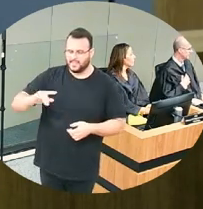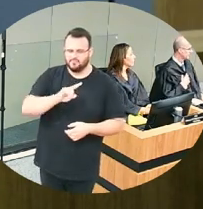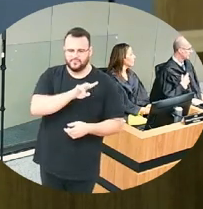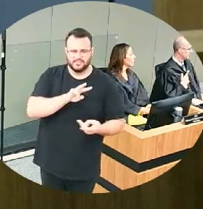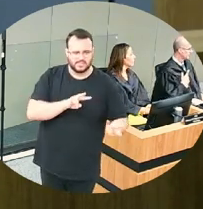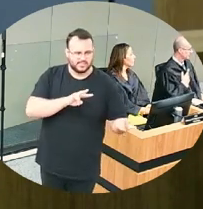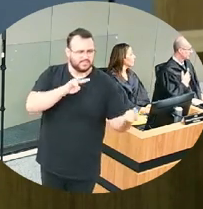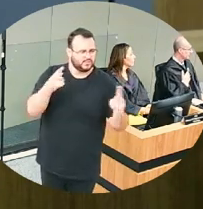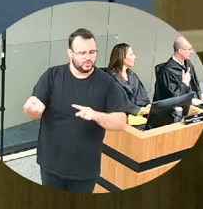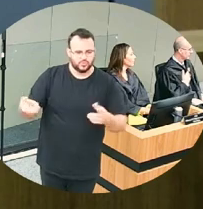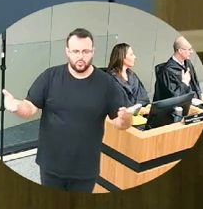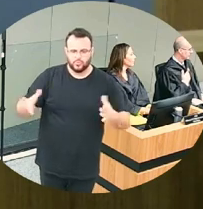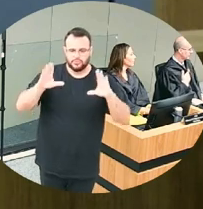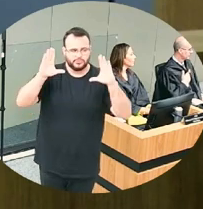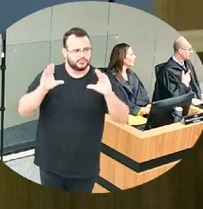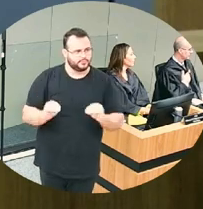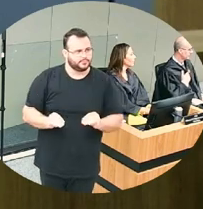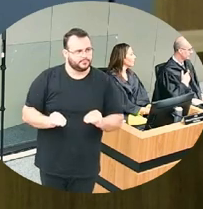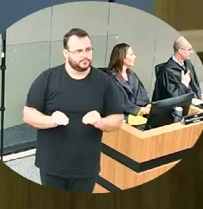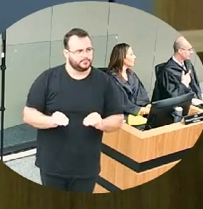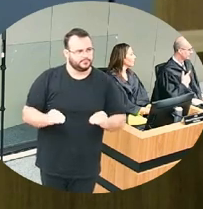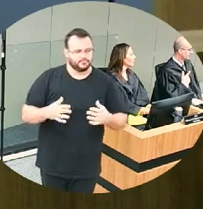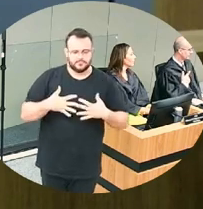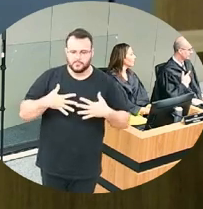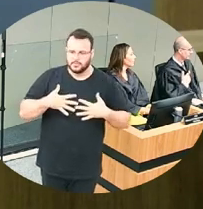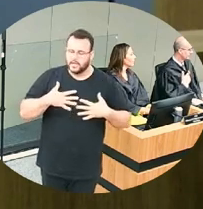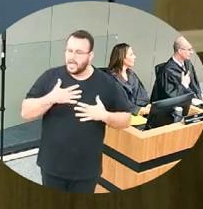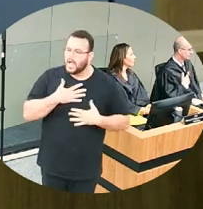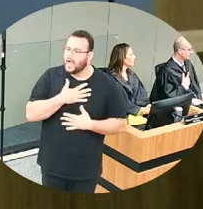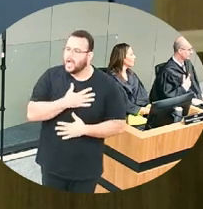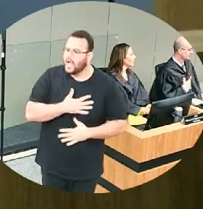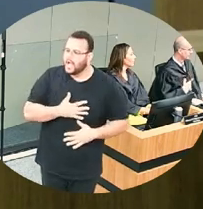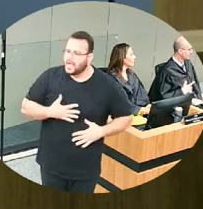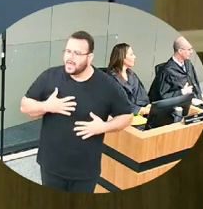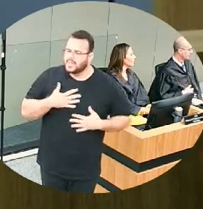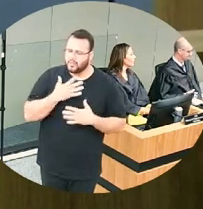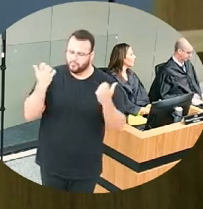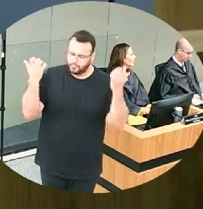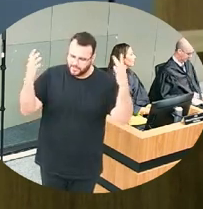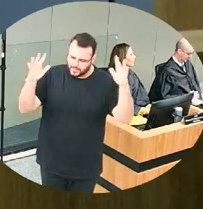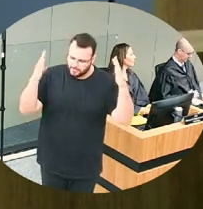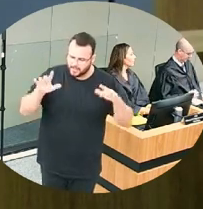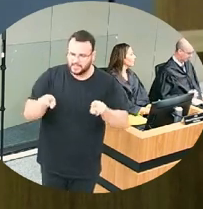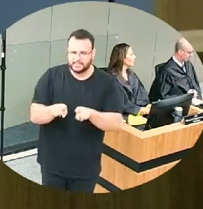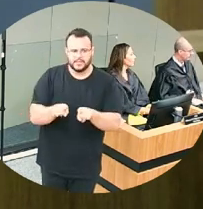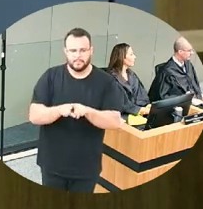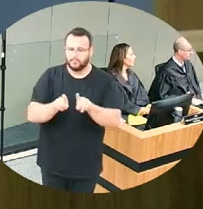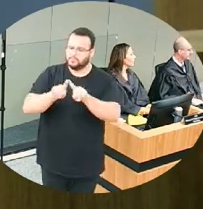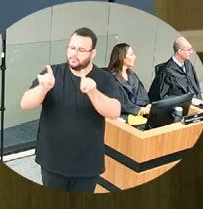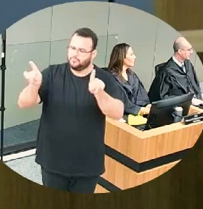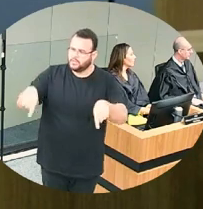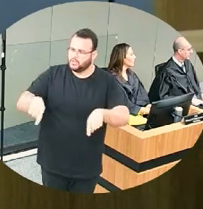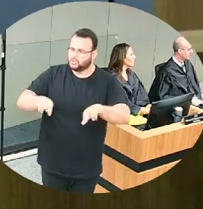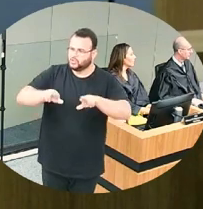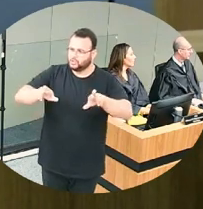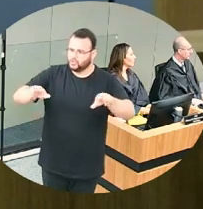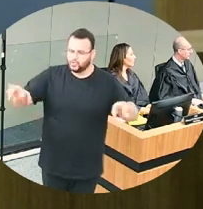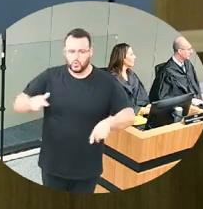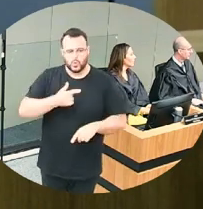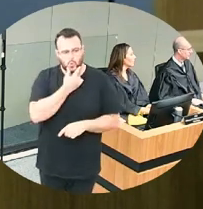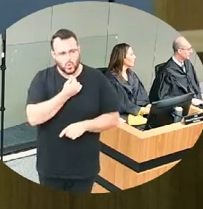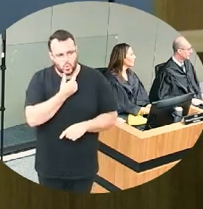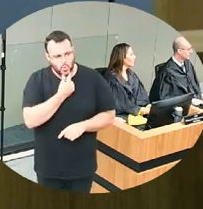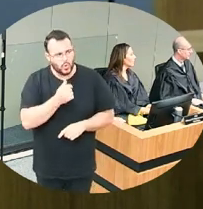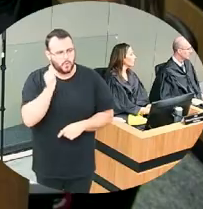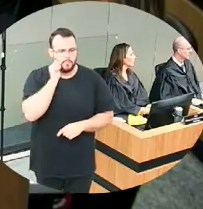tornaram a nossa noite bem mais agradável os meus parabéns aos nossos servidores senhoras e